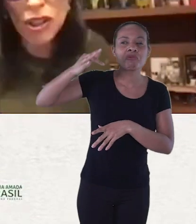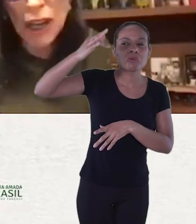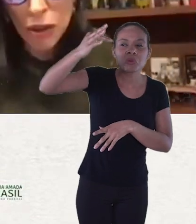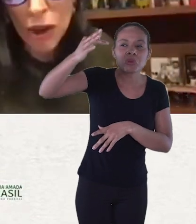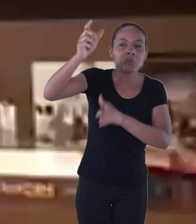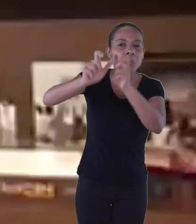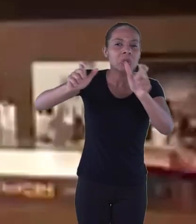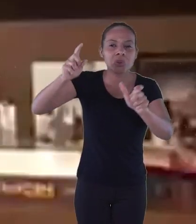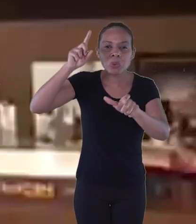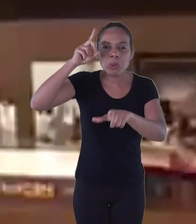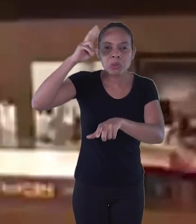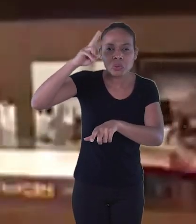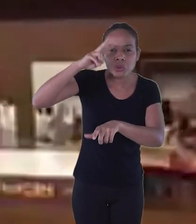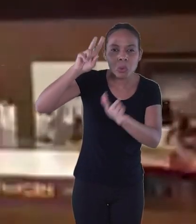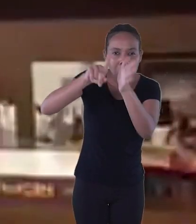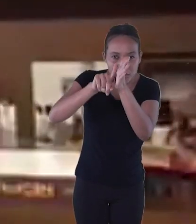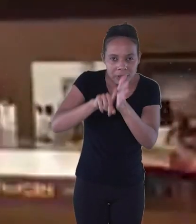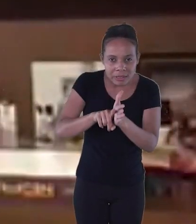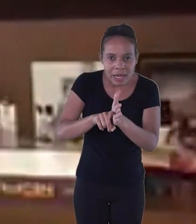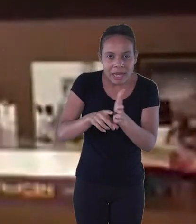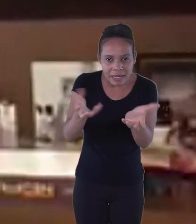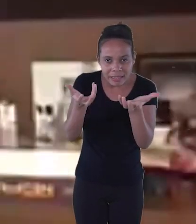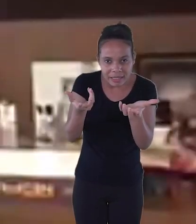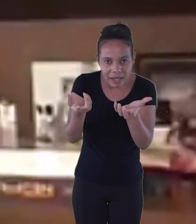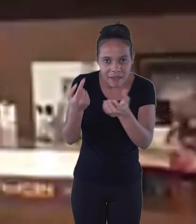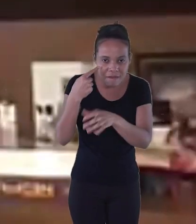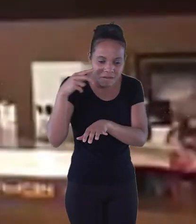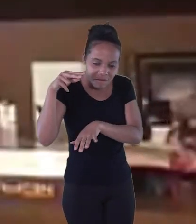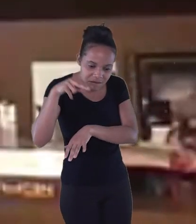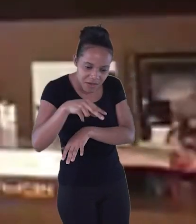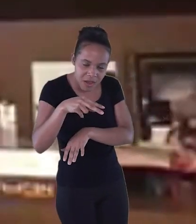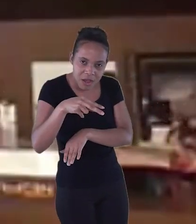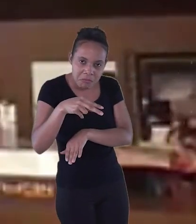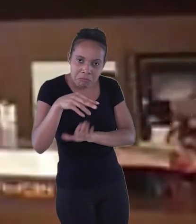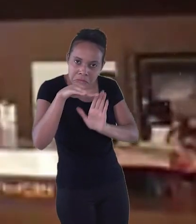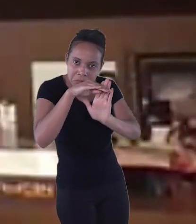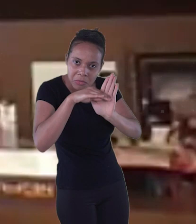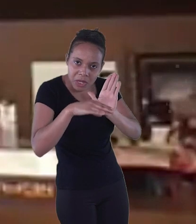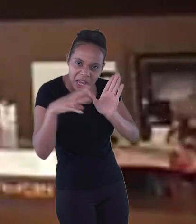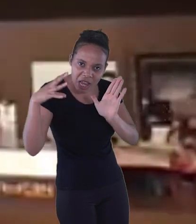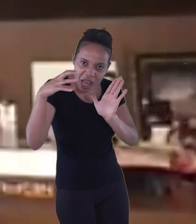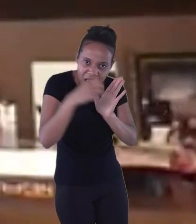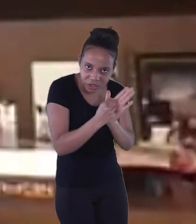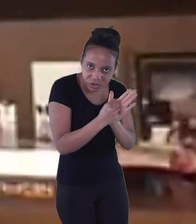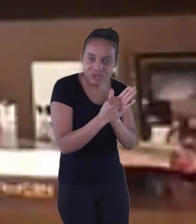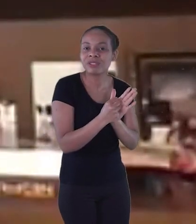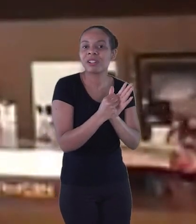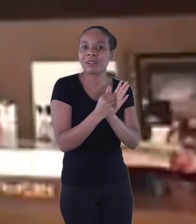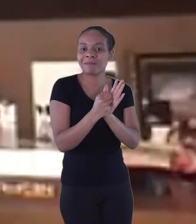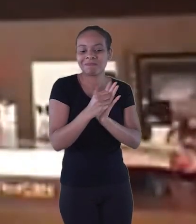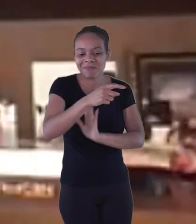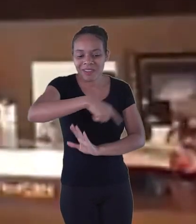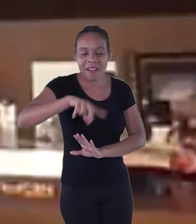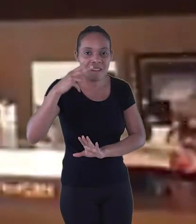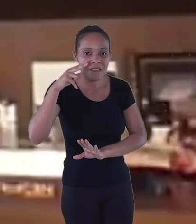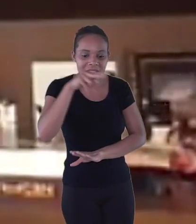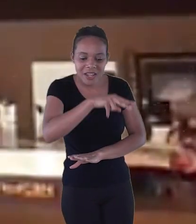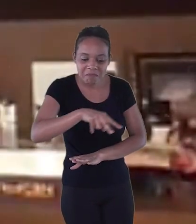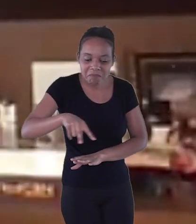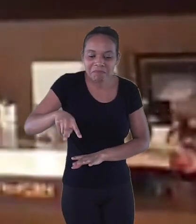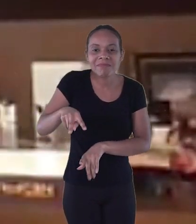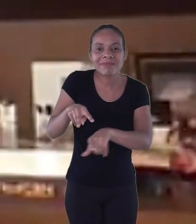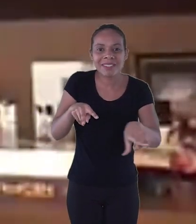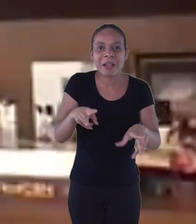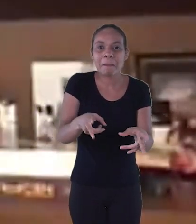os registros das obras, eles aparecem com doadores. E foi a maior doação que a Pinacoteca coletiva, que a Pinacoteca